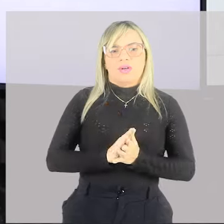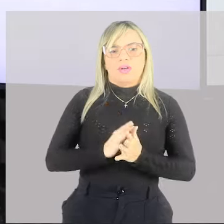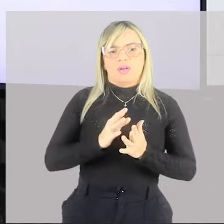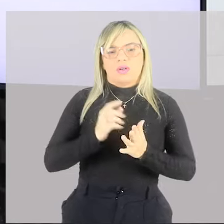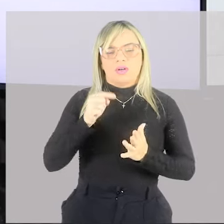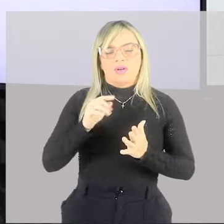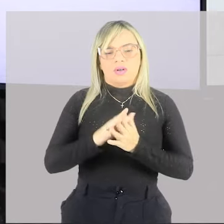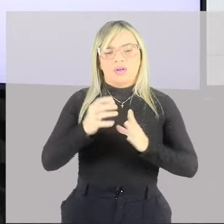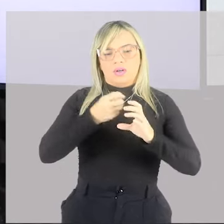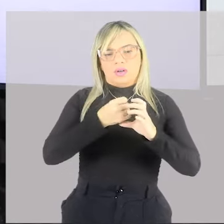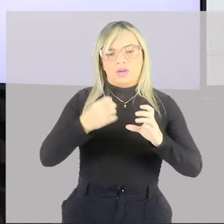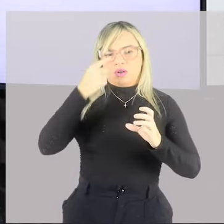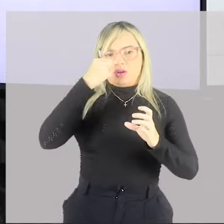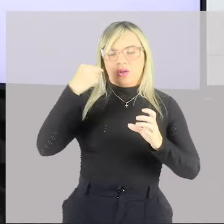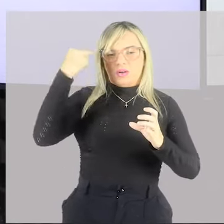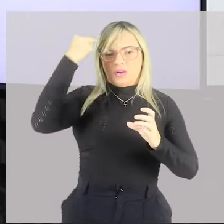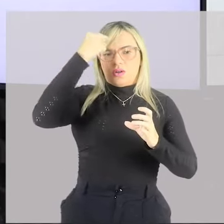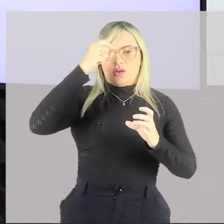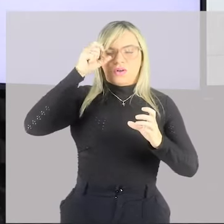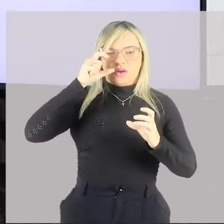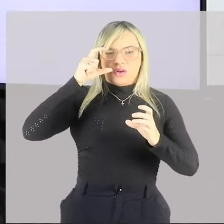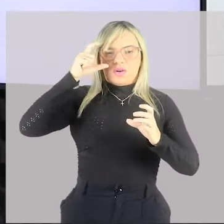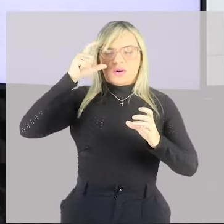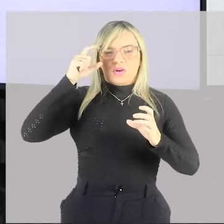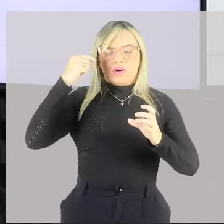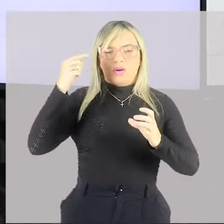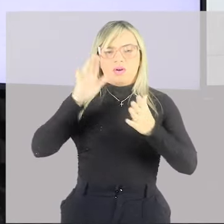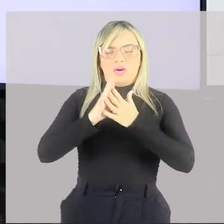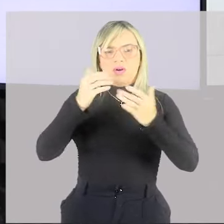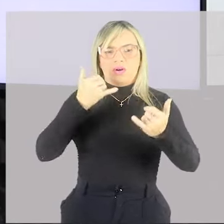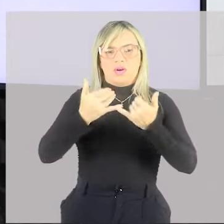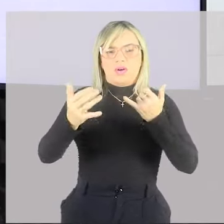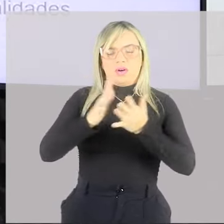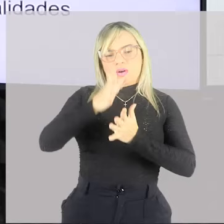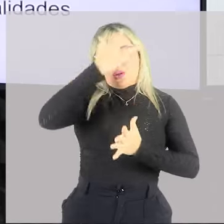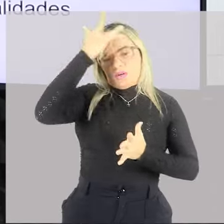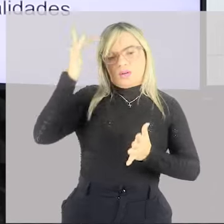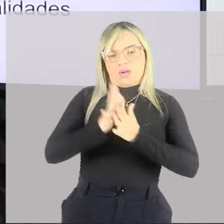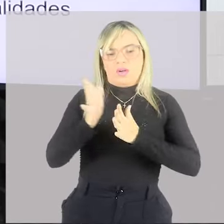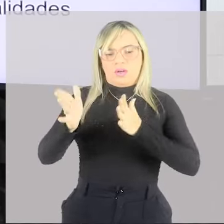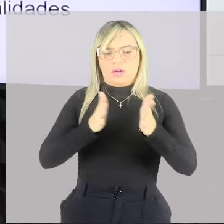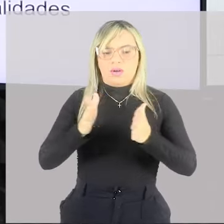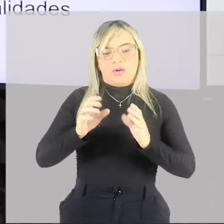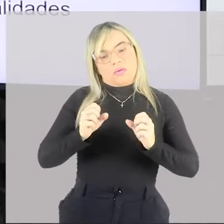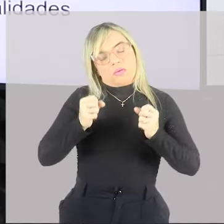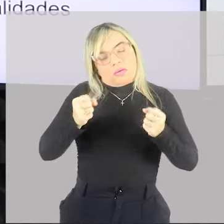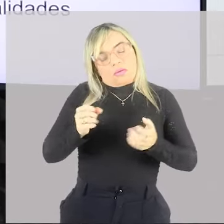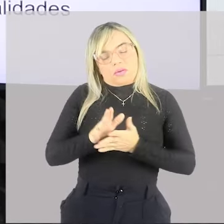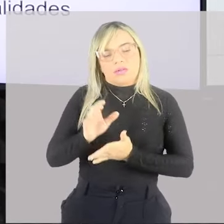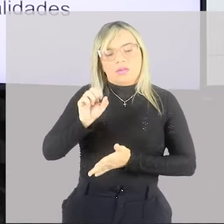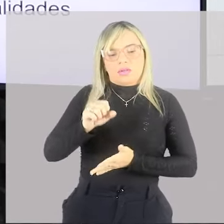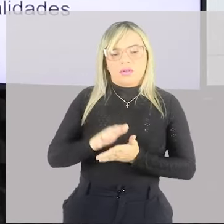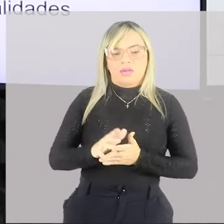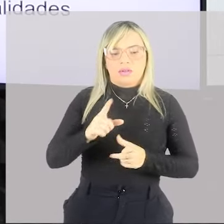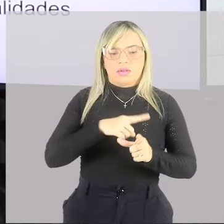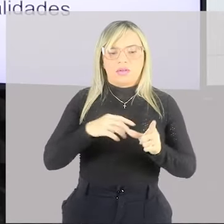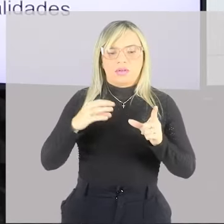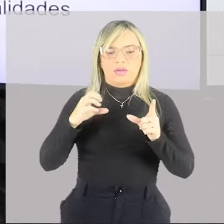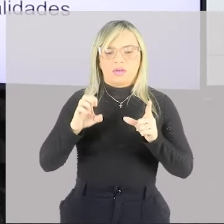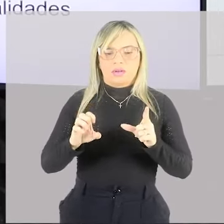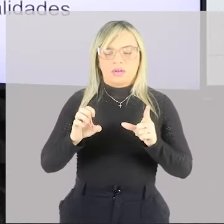características é olhos mais amendoados grandes bem parecido com pessoas da época pode ser que sim singularidade